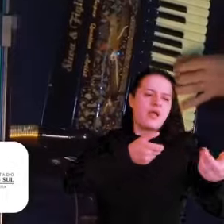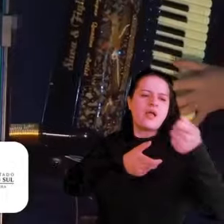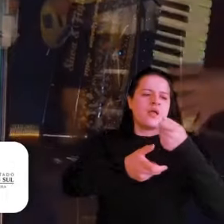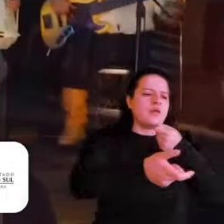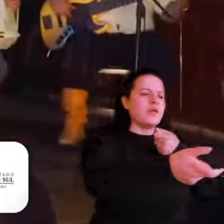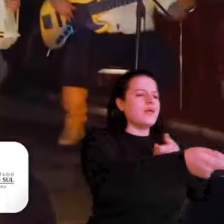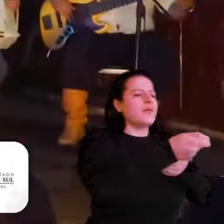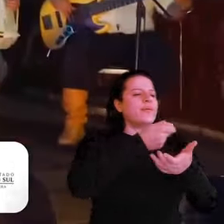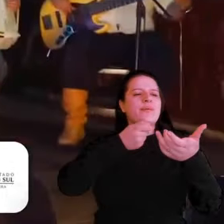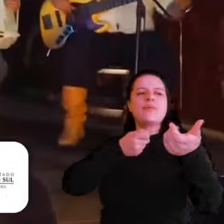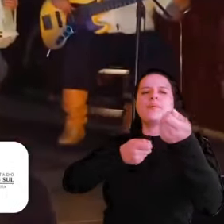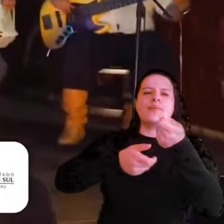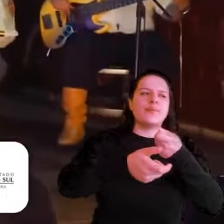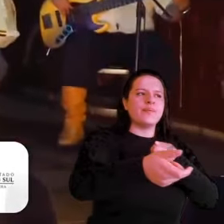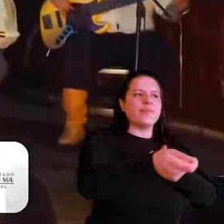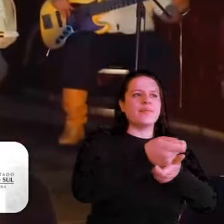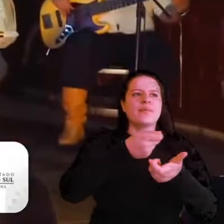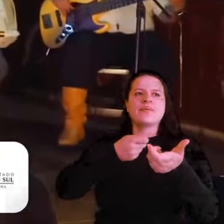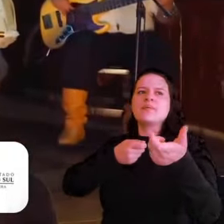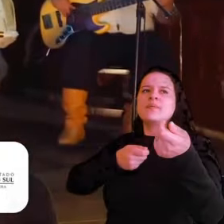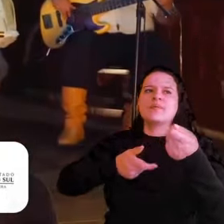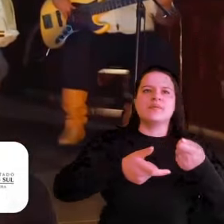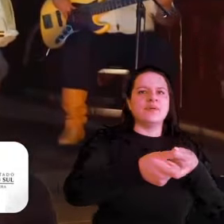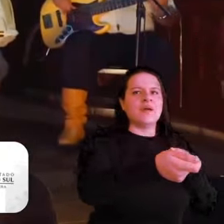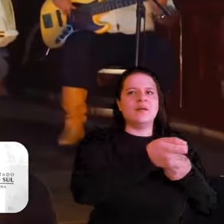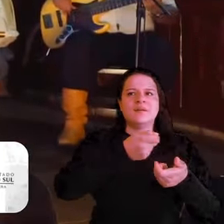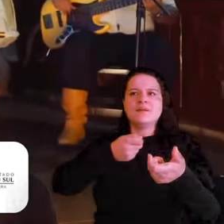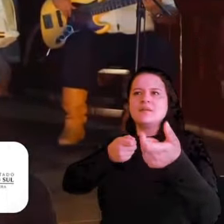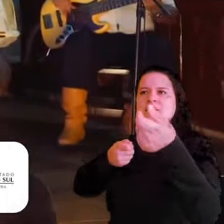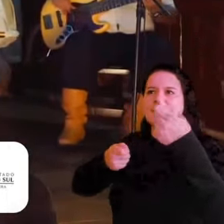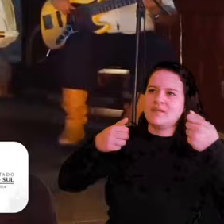pra aconselhar aporreados é a mesma que nos